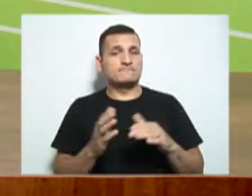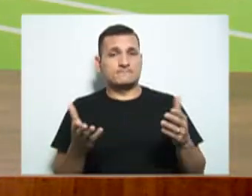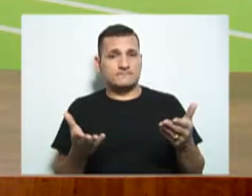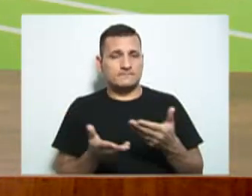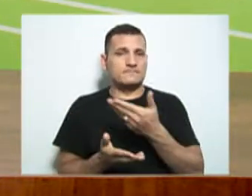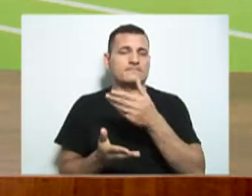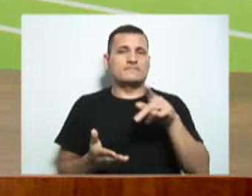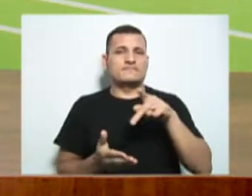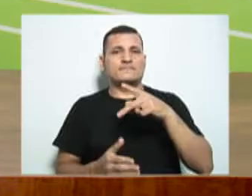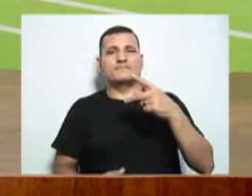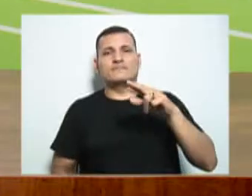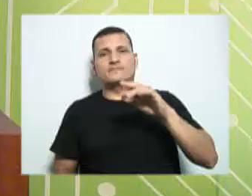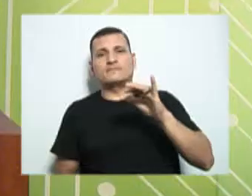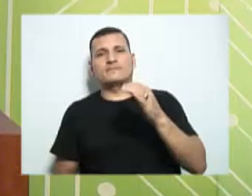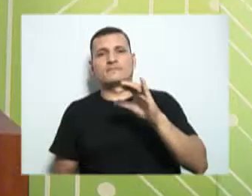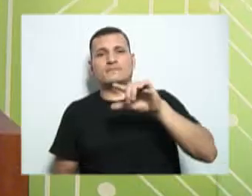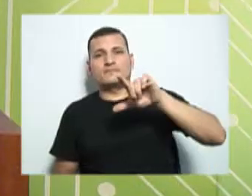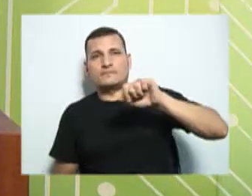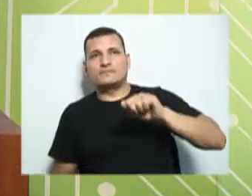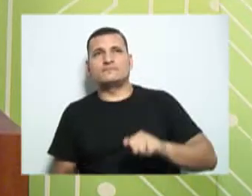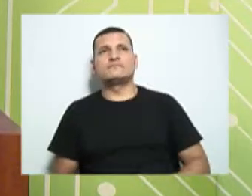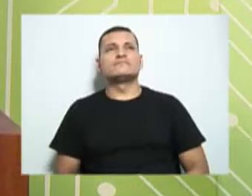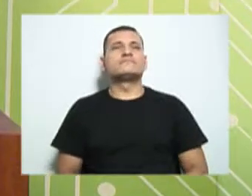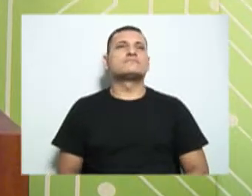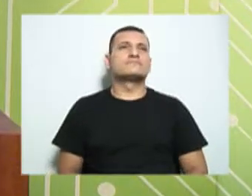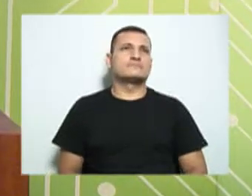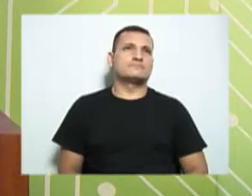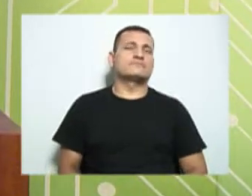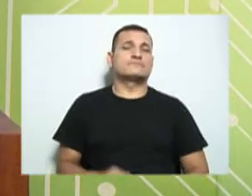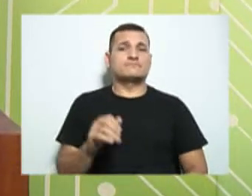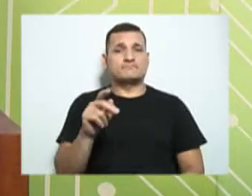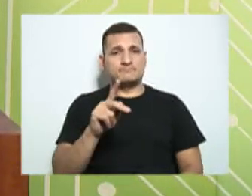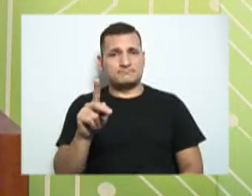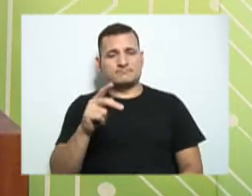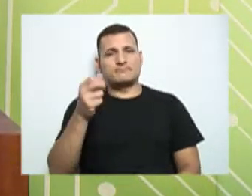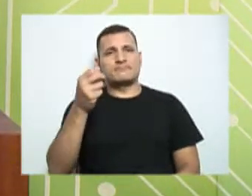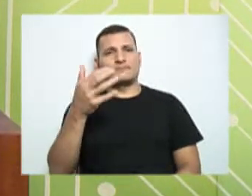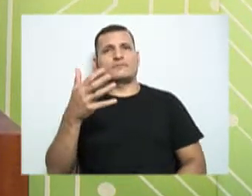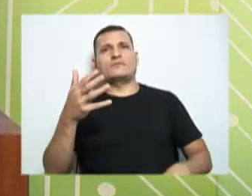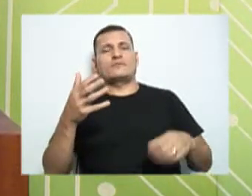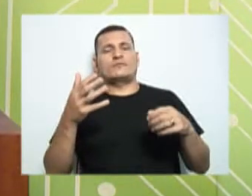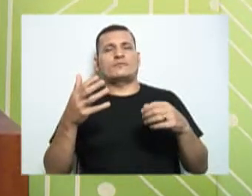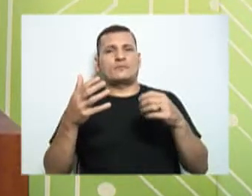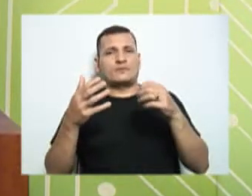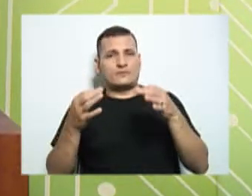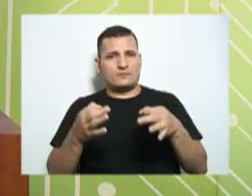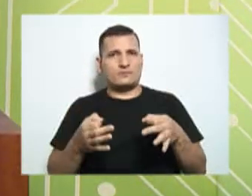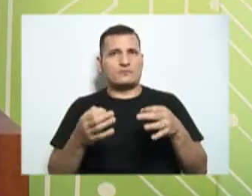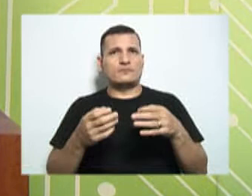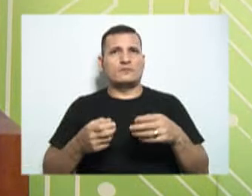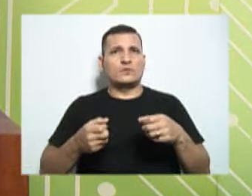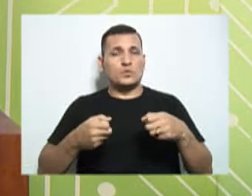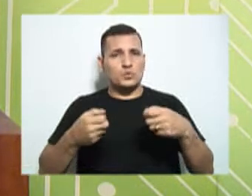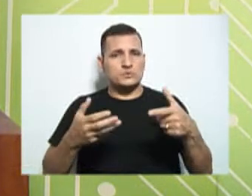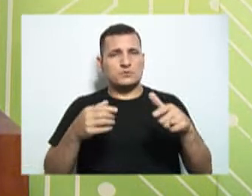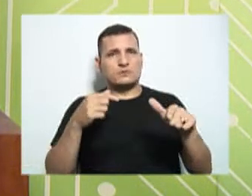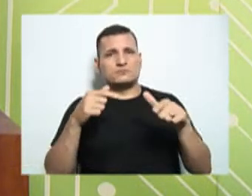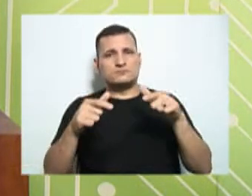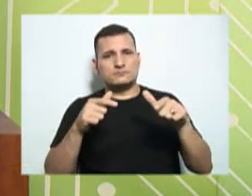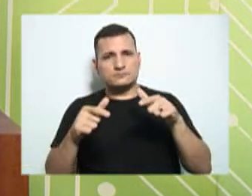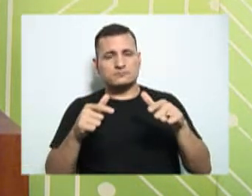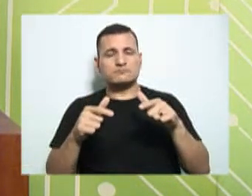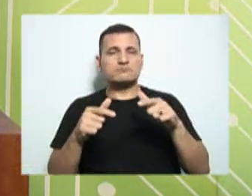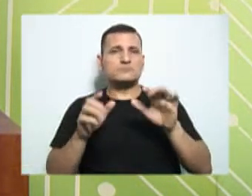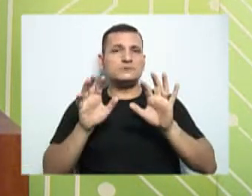professora Priscila para as considerações. A professora Fernanda está corretíssima com essa questão de custeio por atividades. Funciona